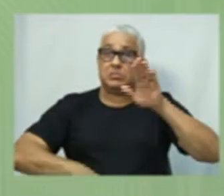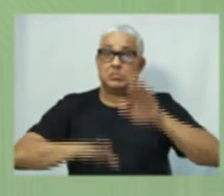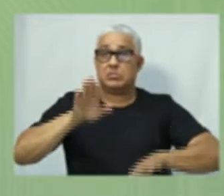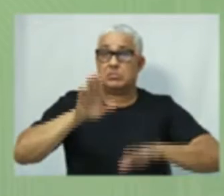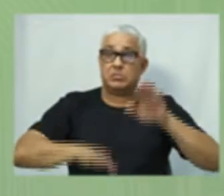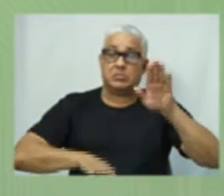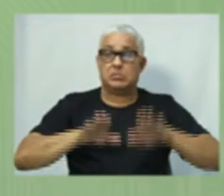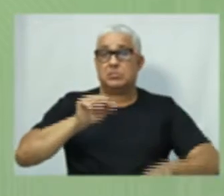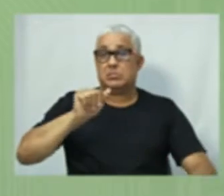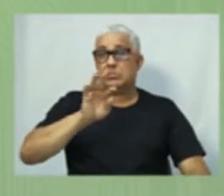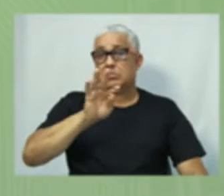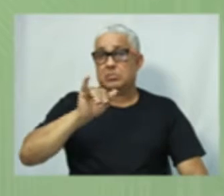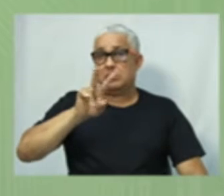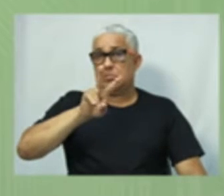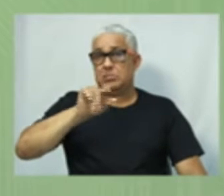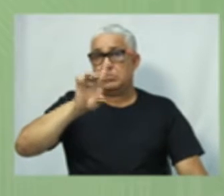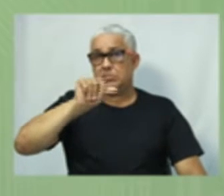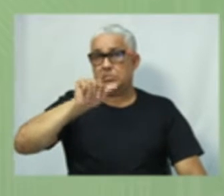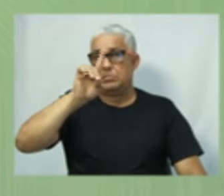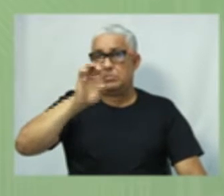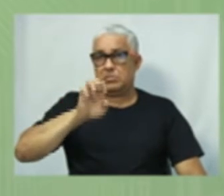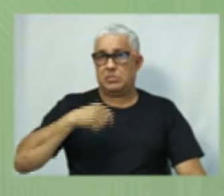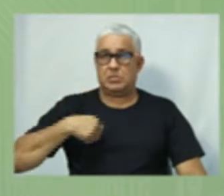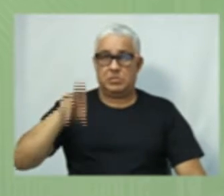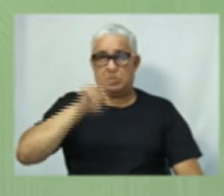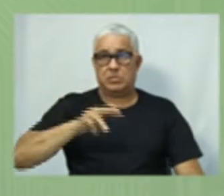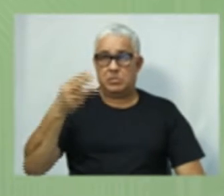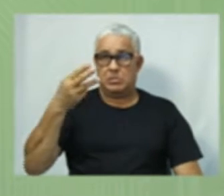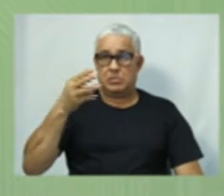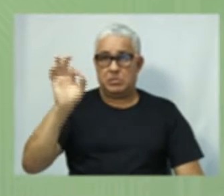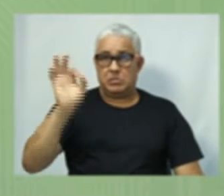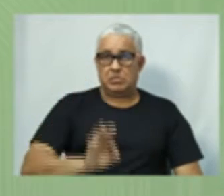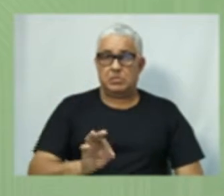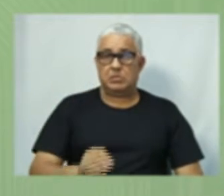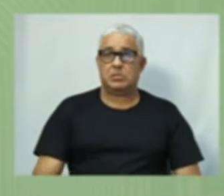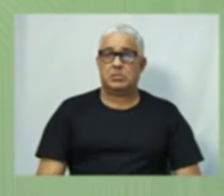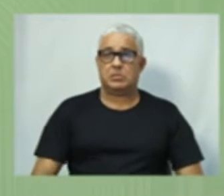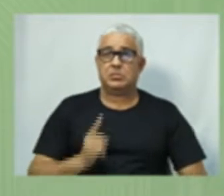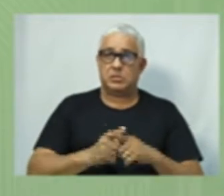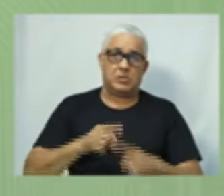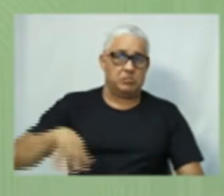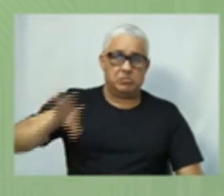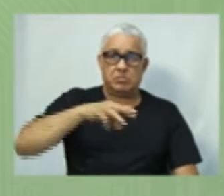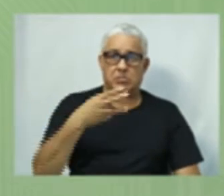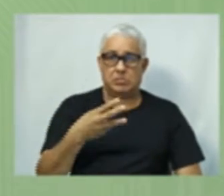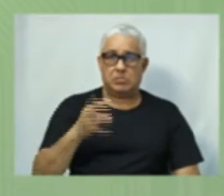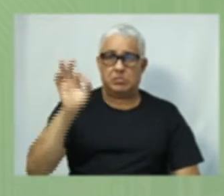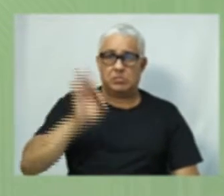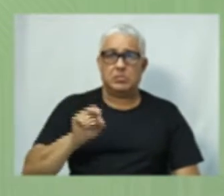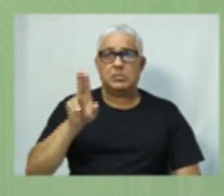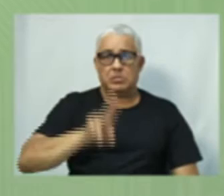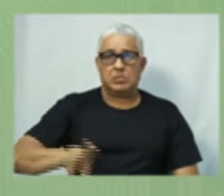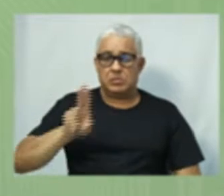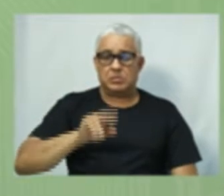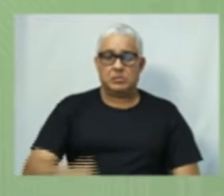atividade, vai depender. Eu usei o 3%, que em geral ele é 3%, né? E para termos uma base